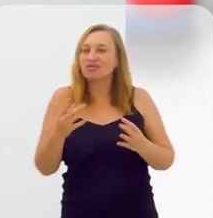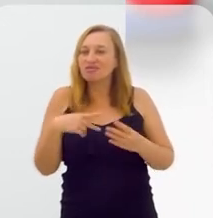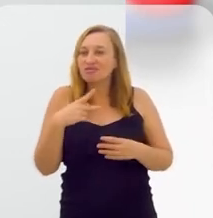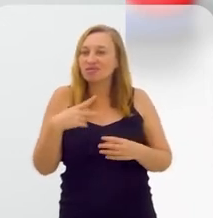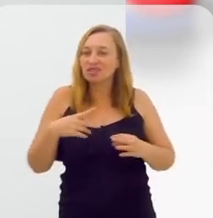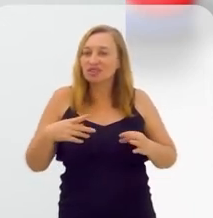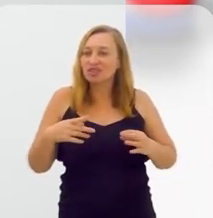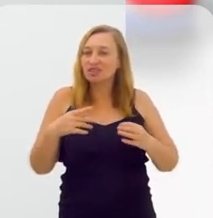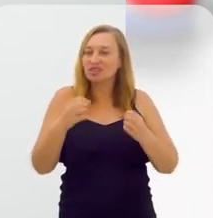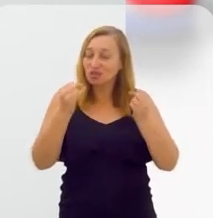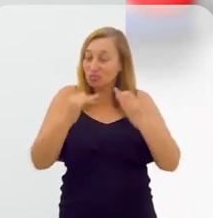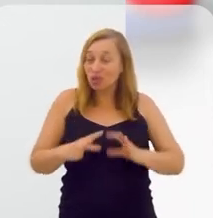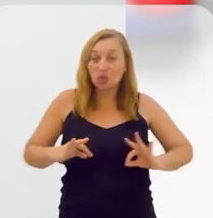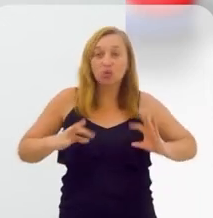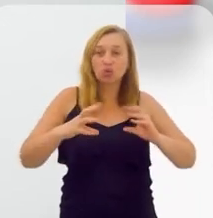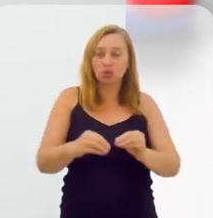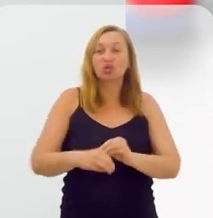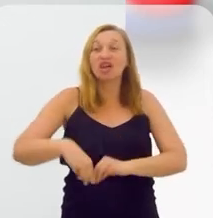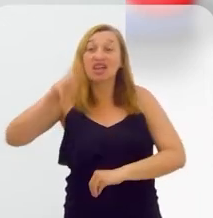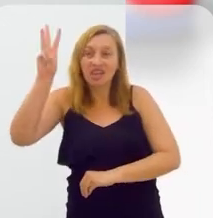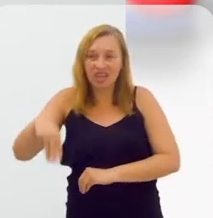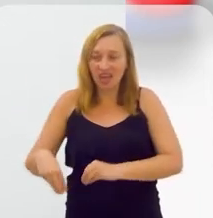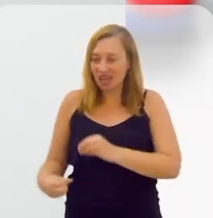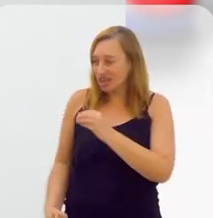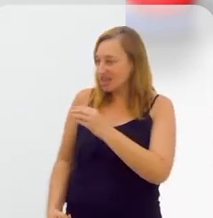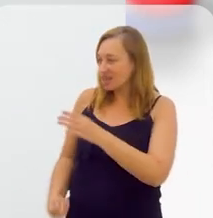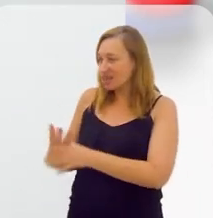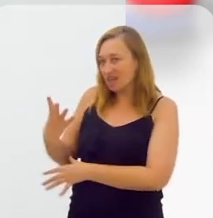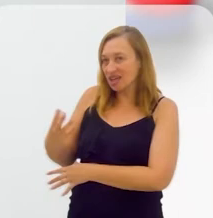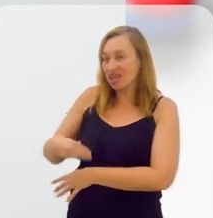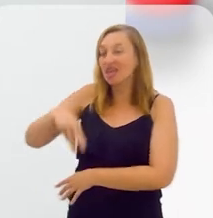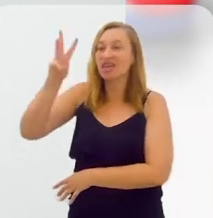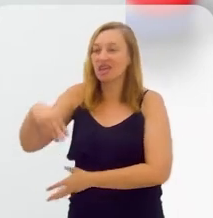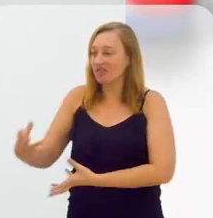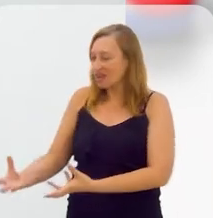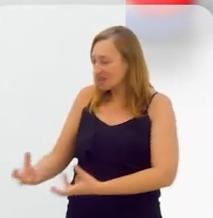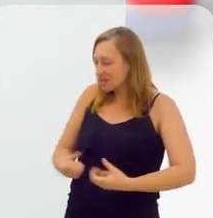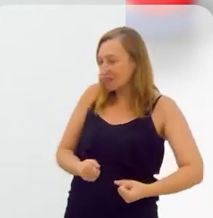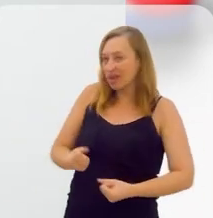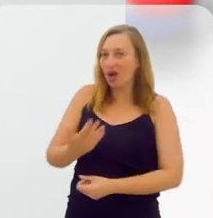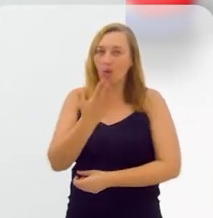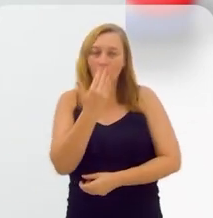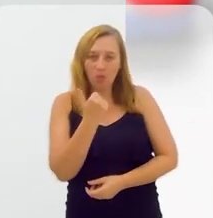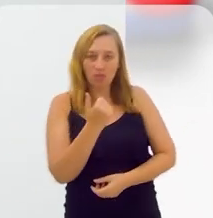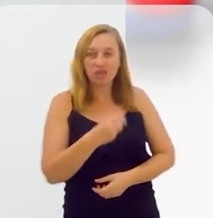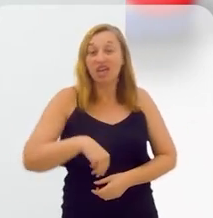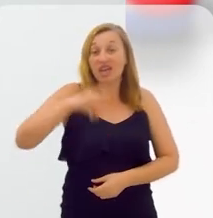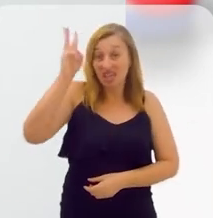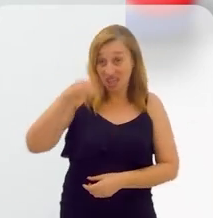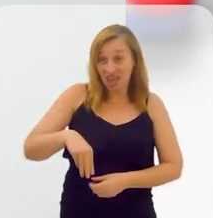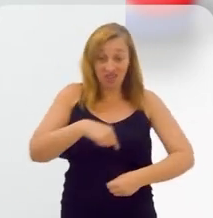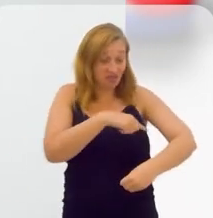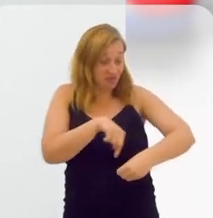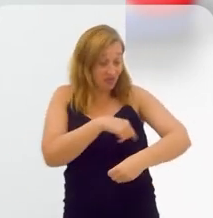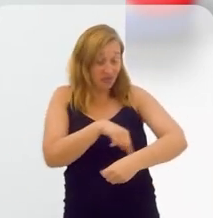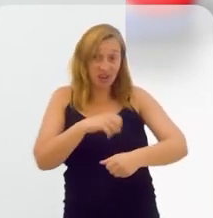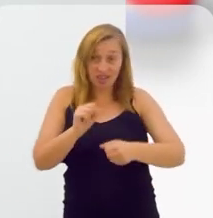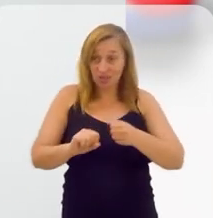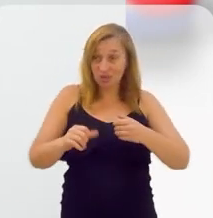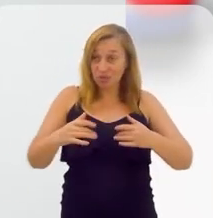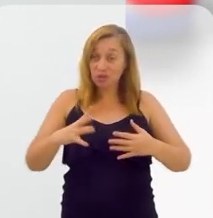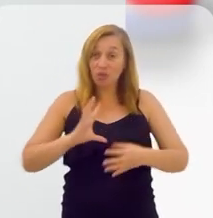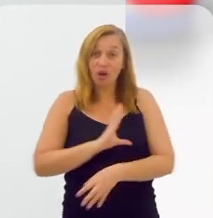diz tudo, assim, tanto de quem produz como de quem vai receber essa comida, né? Quem produz